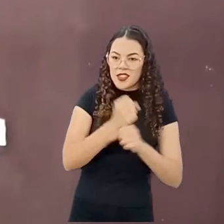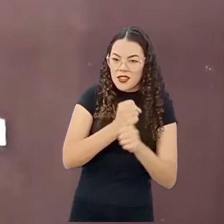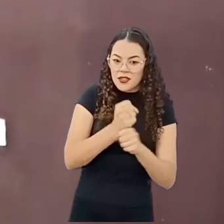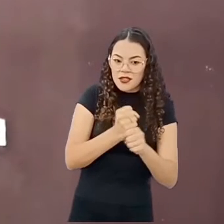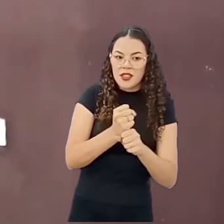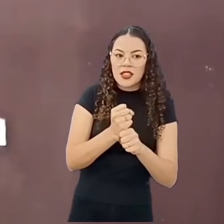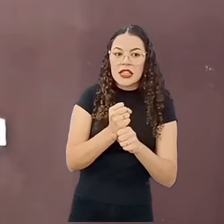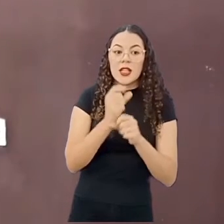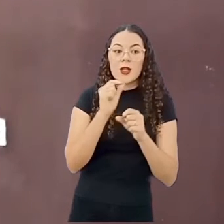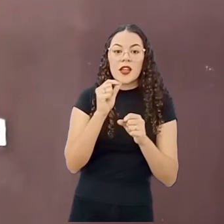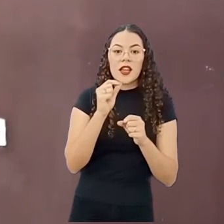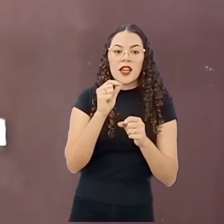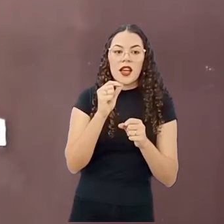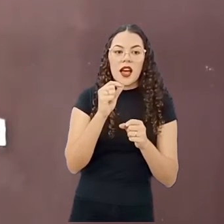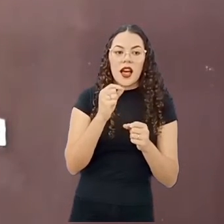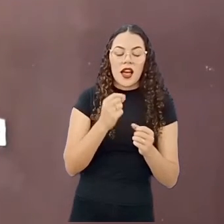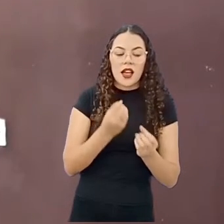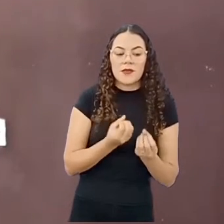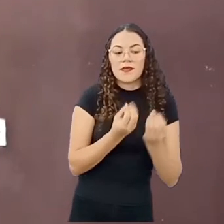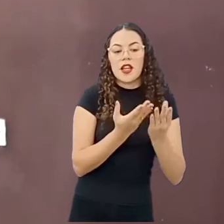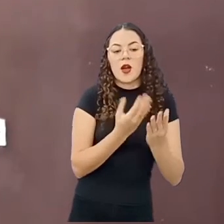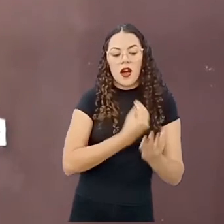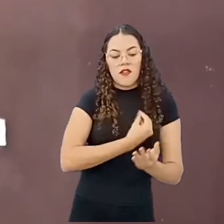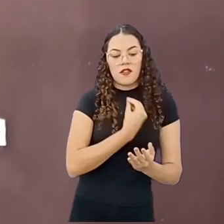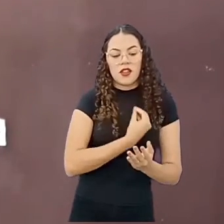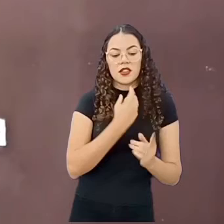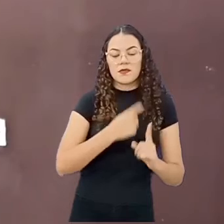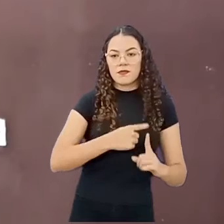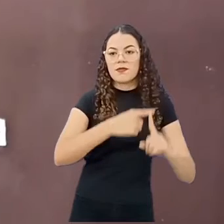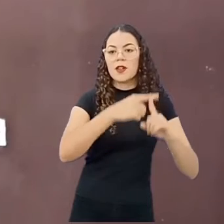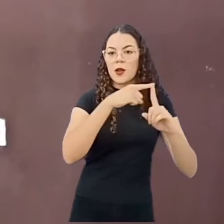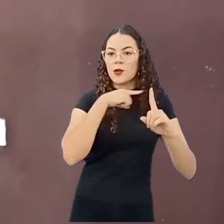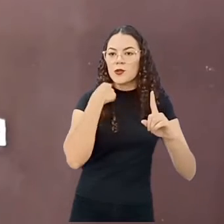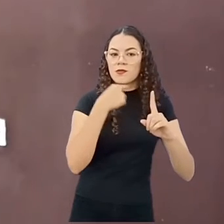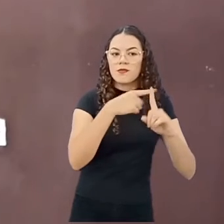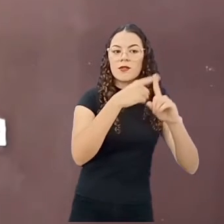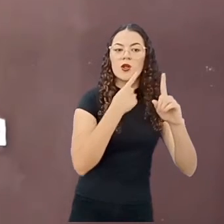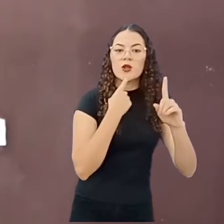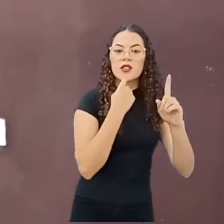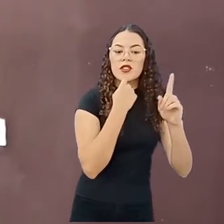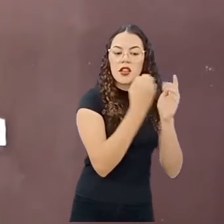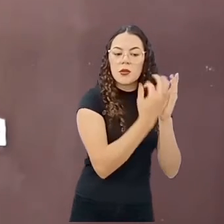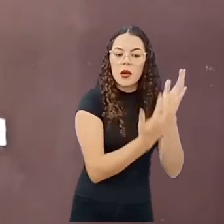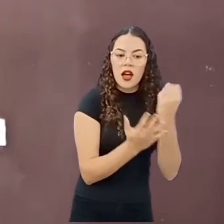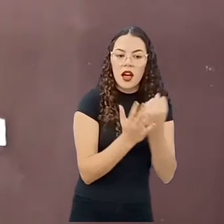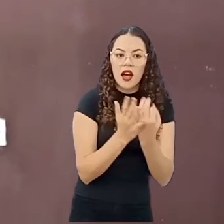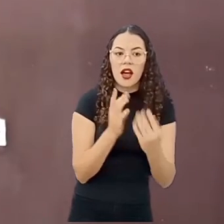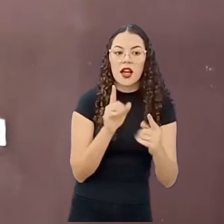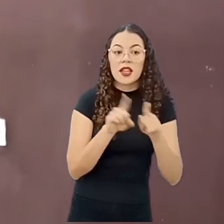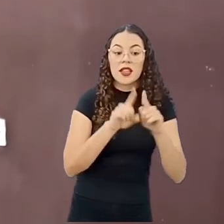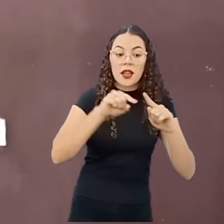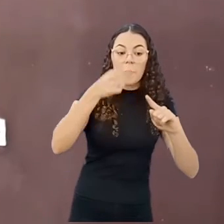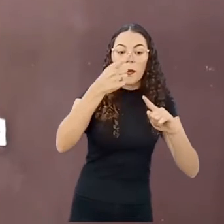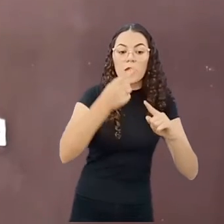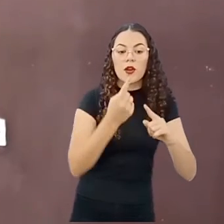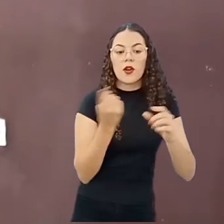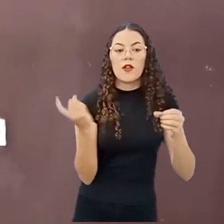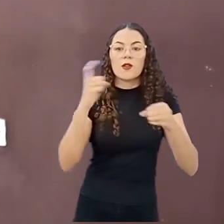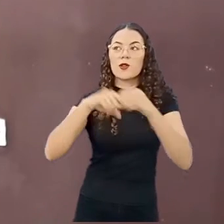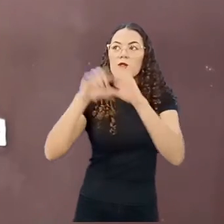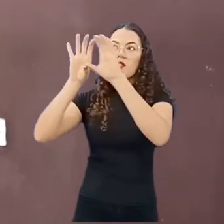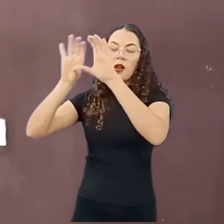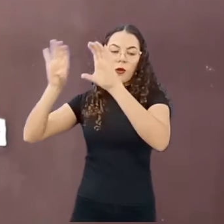se entregou por aquelas pessoas, derramando seu sangue na cruz, ressuscitando e subindo aos céus. E agora